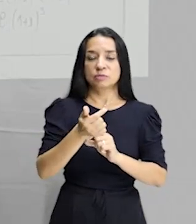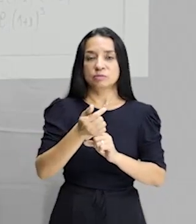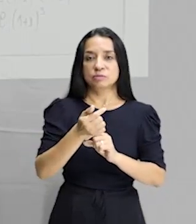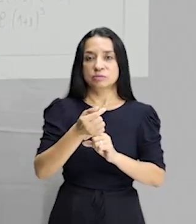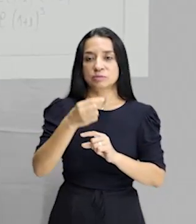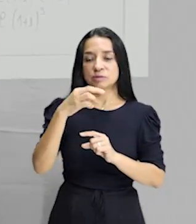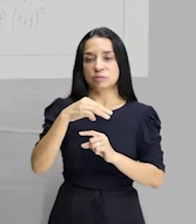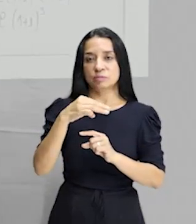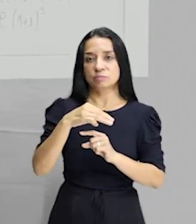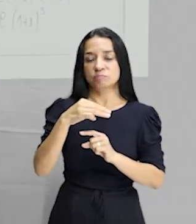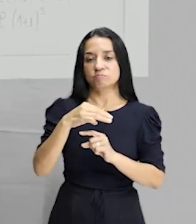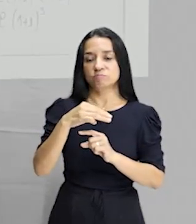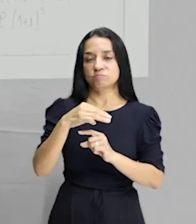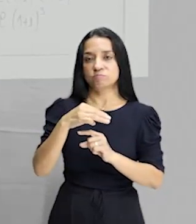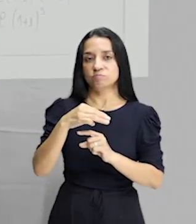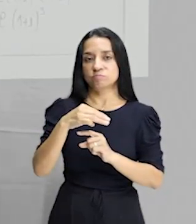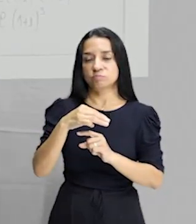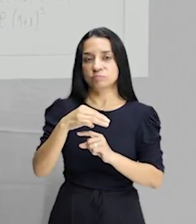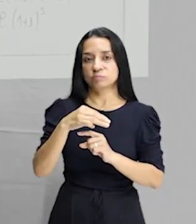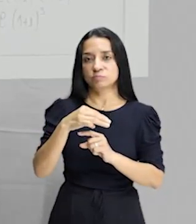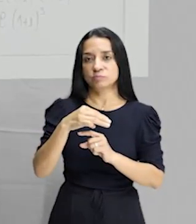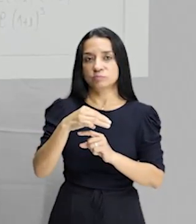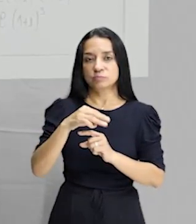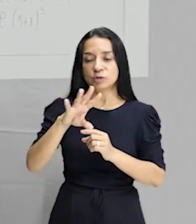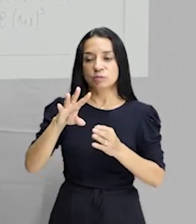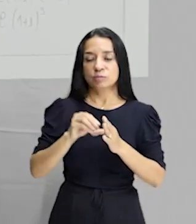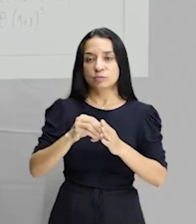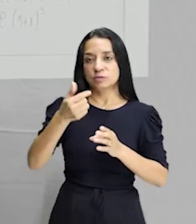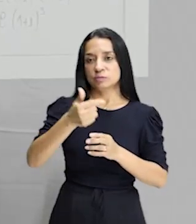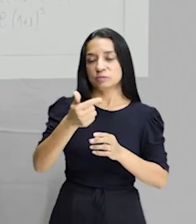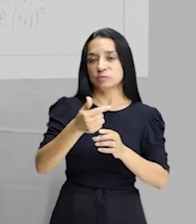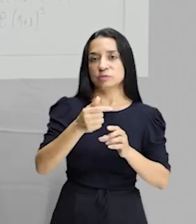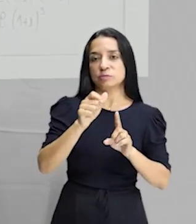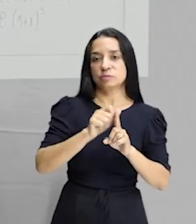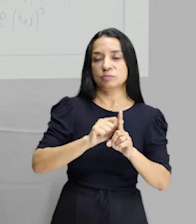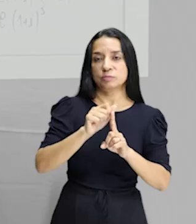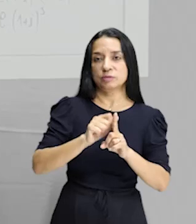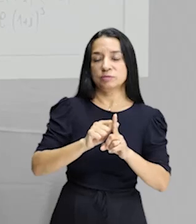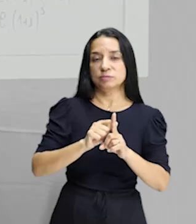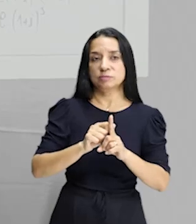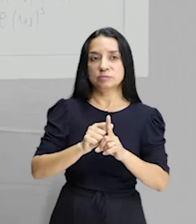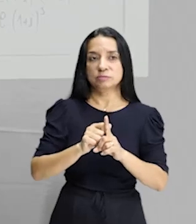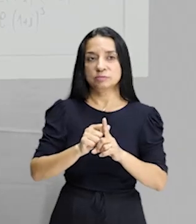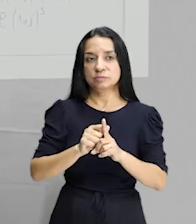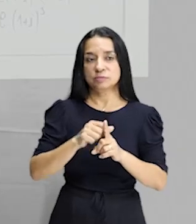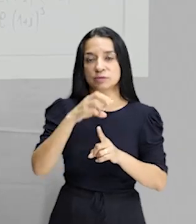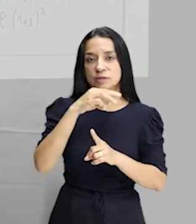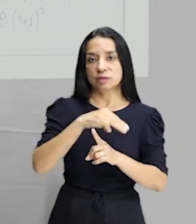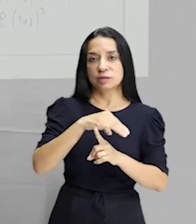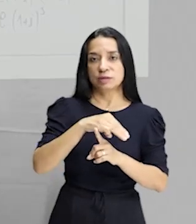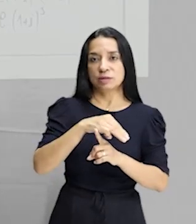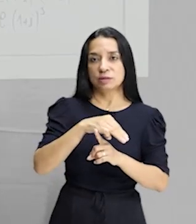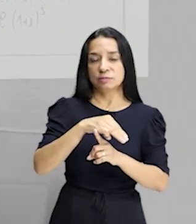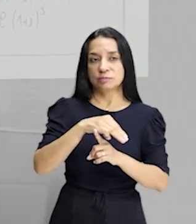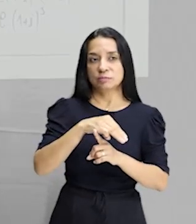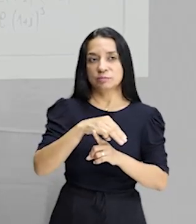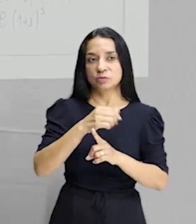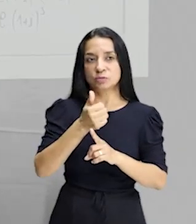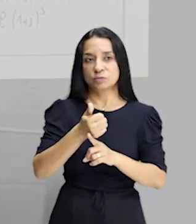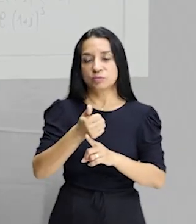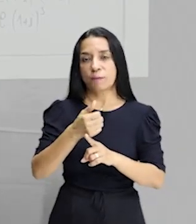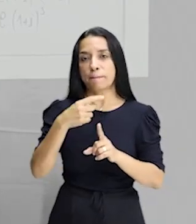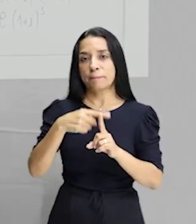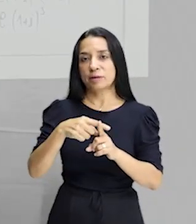é o montante do segundo período vai ser esse M1 mas o i M1